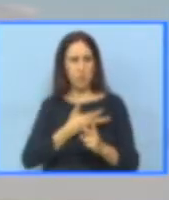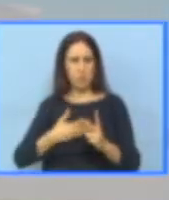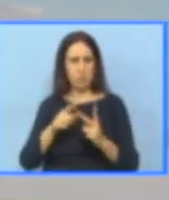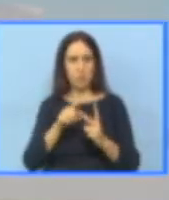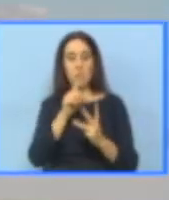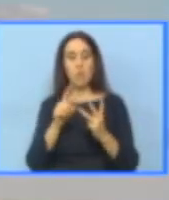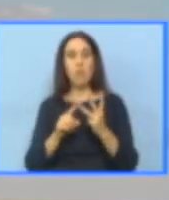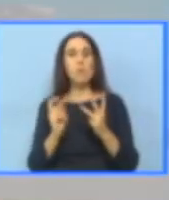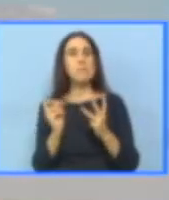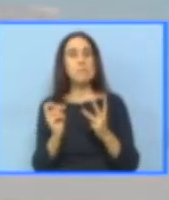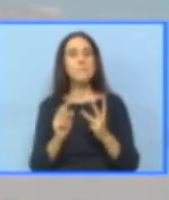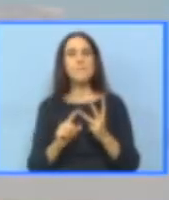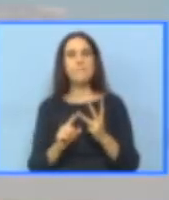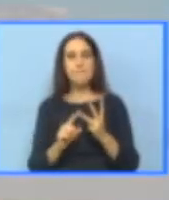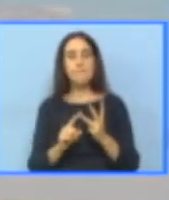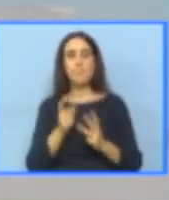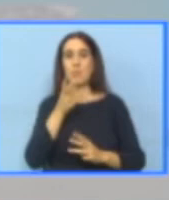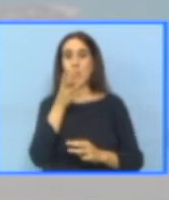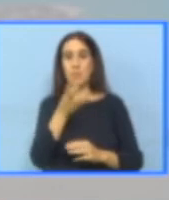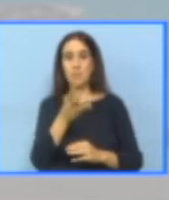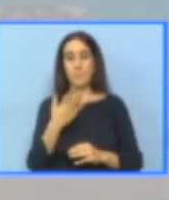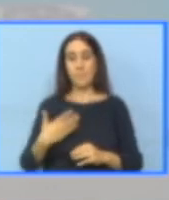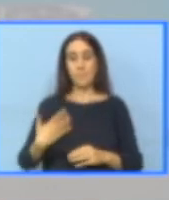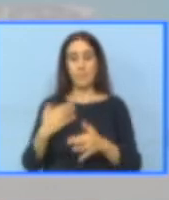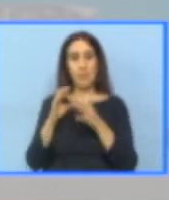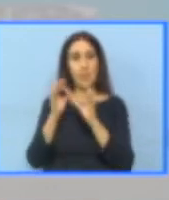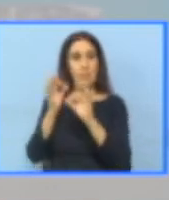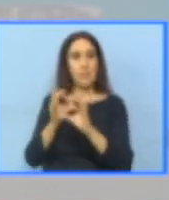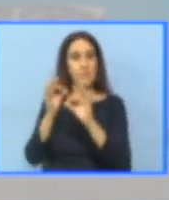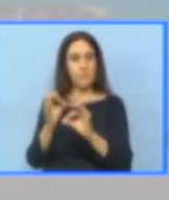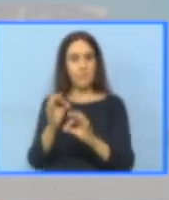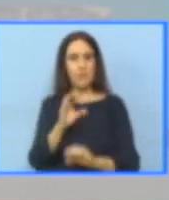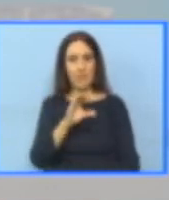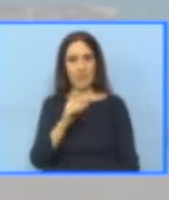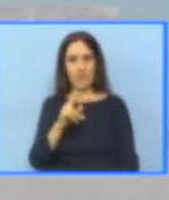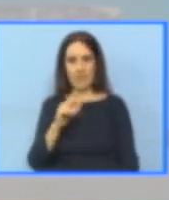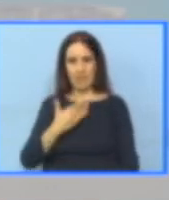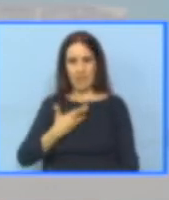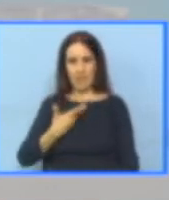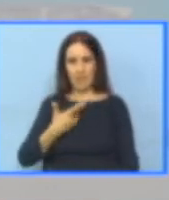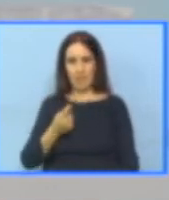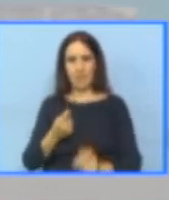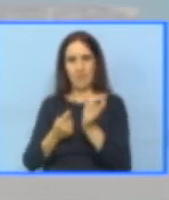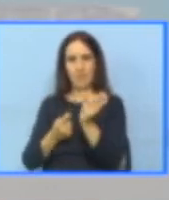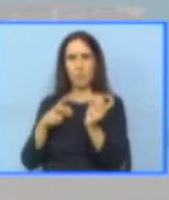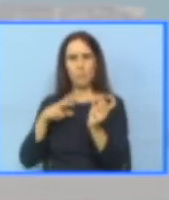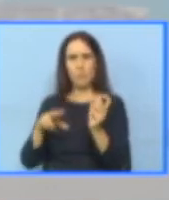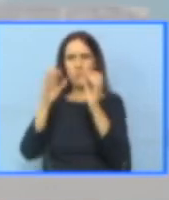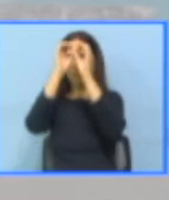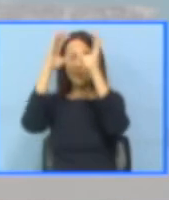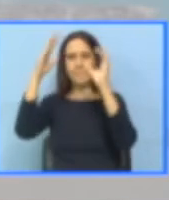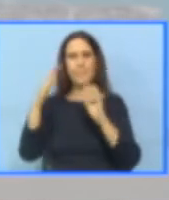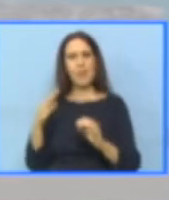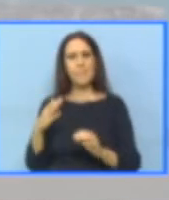ponto é que, ao dizer caridade, então em português, facilmente resvalamos para a ideia da